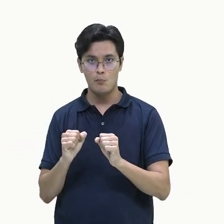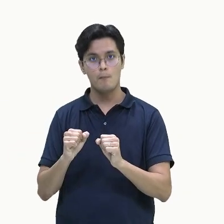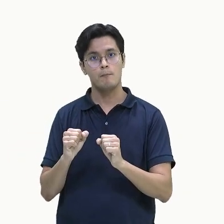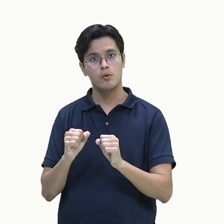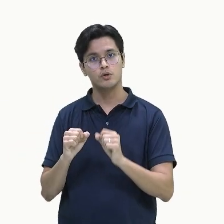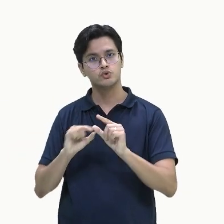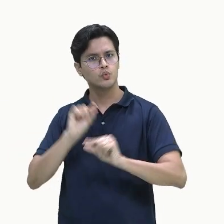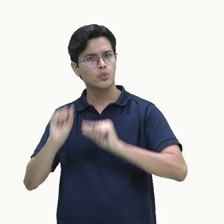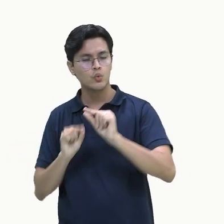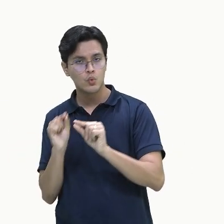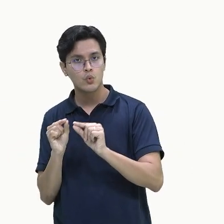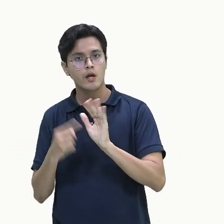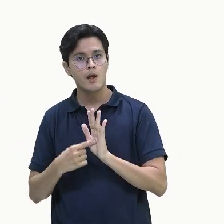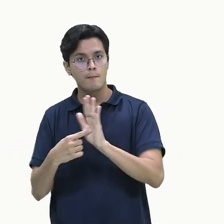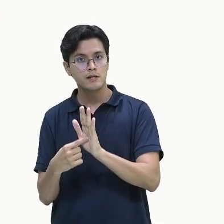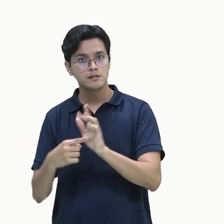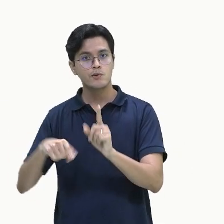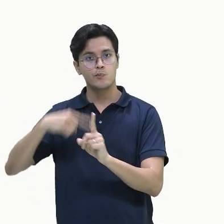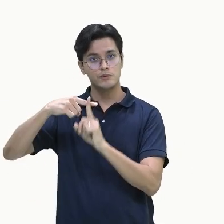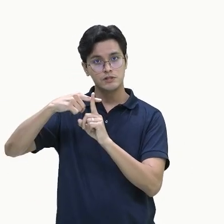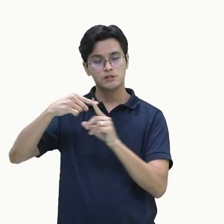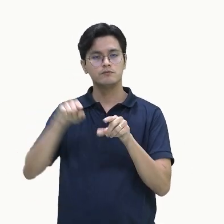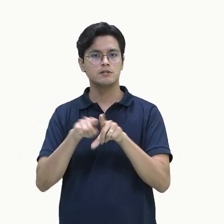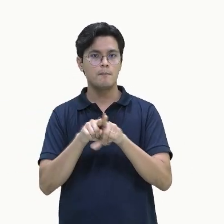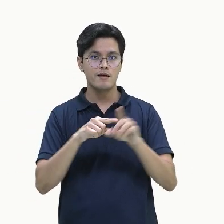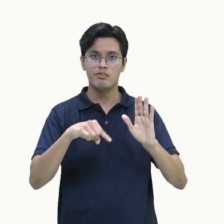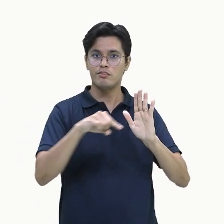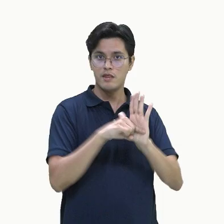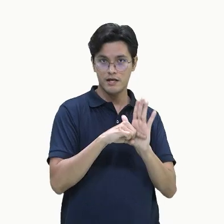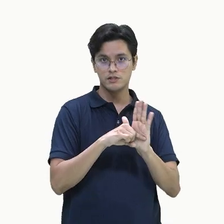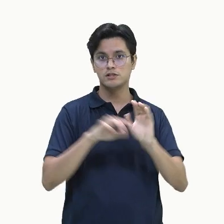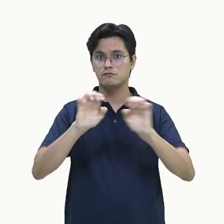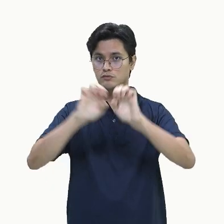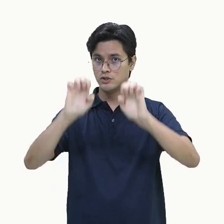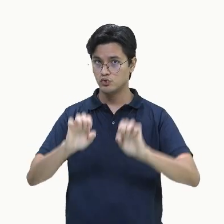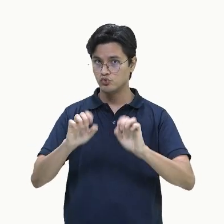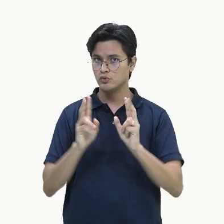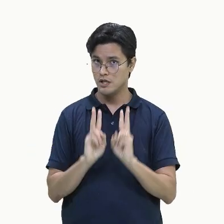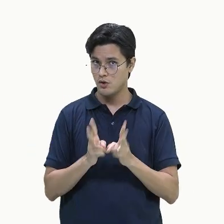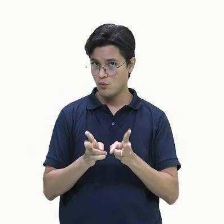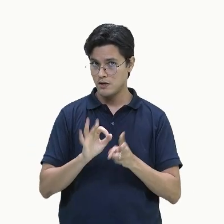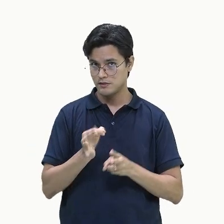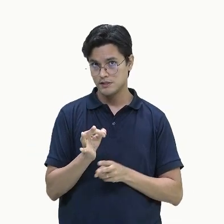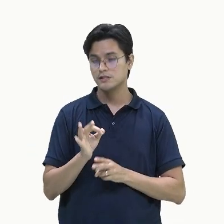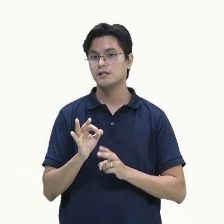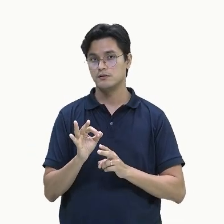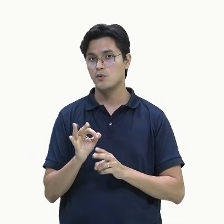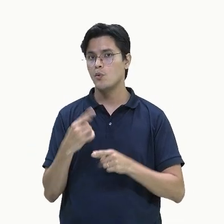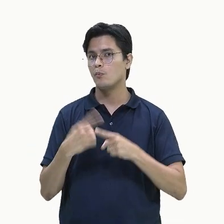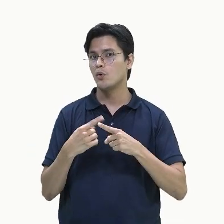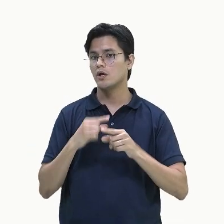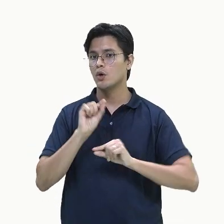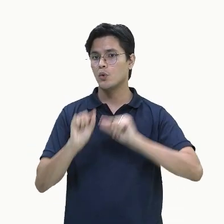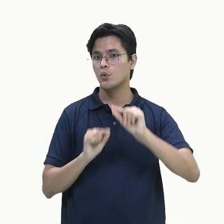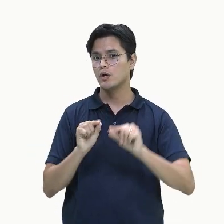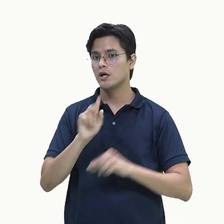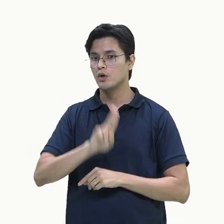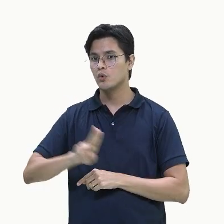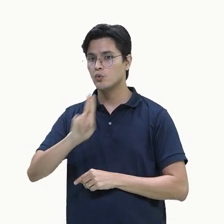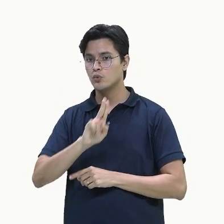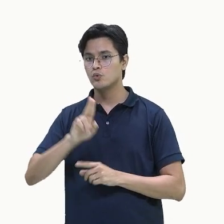e negativo na mesma estrutura. Quando isso acontece, ele é uma forma isoelétrica, ou seja, um